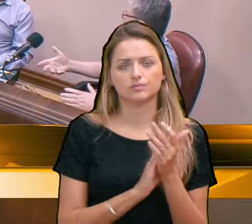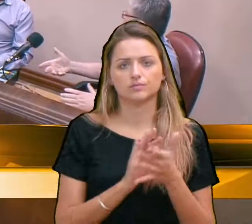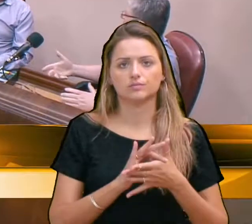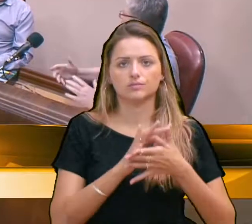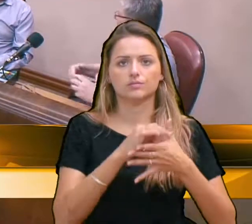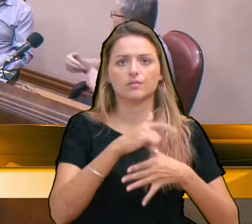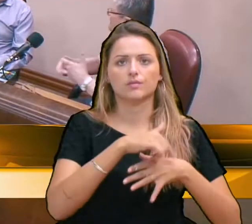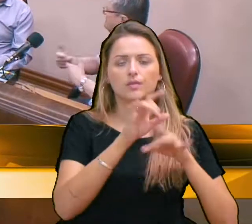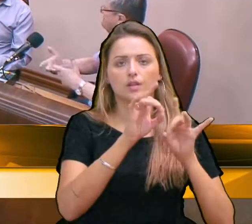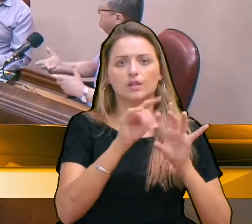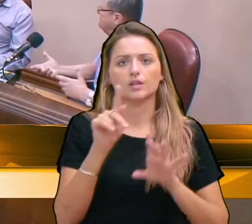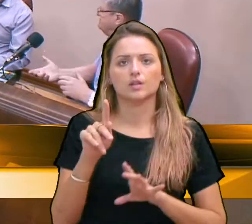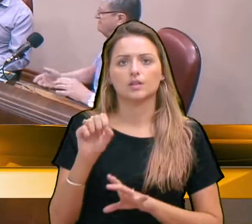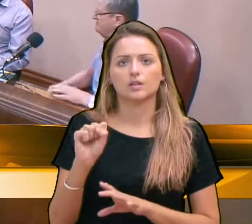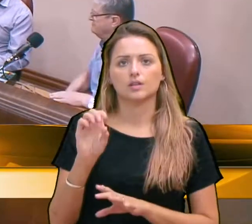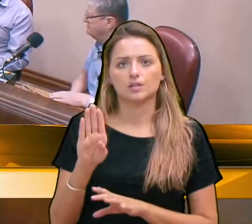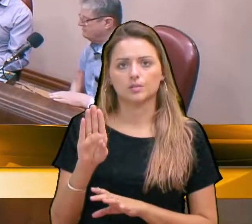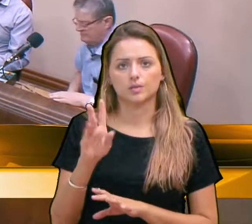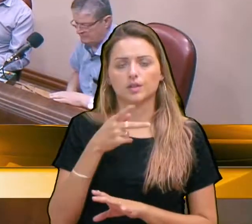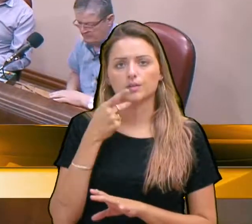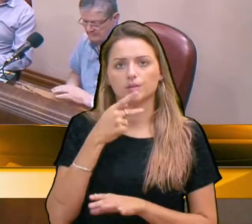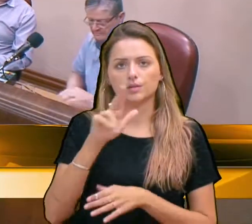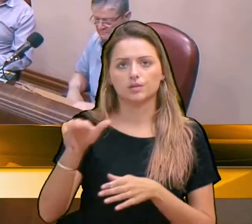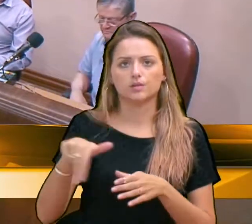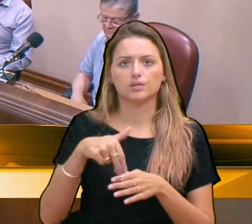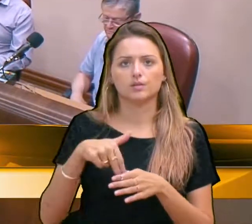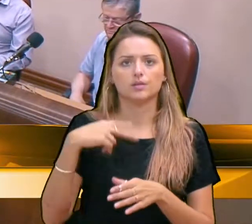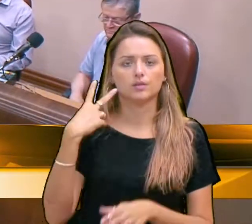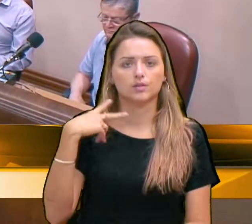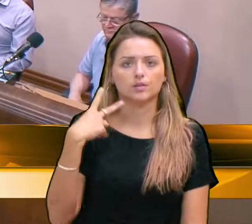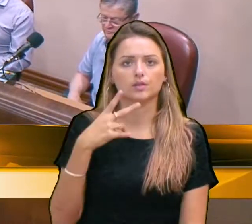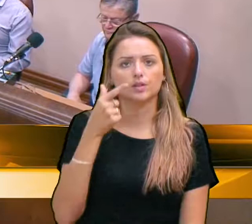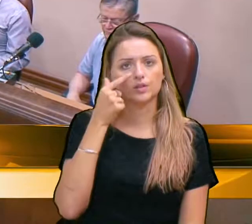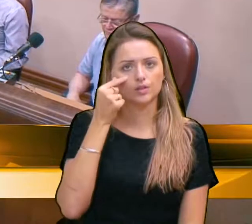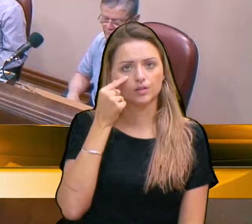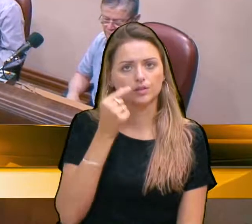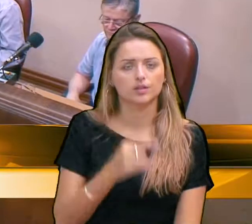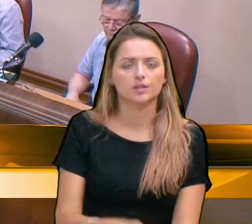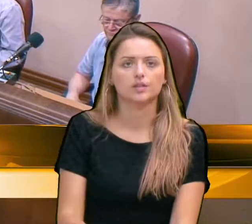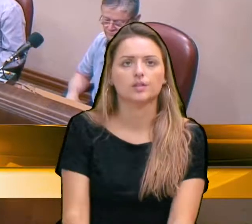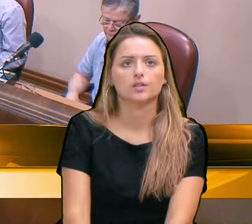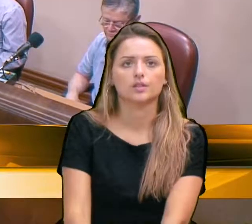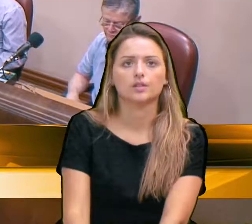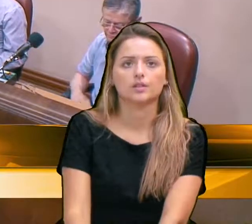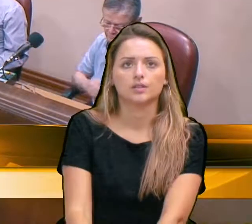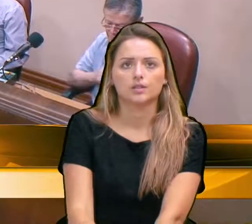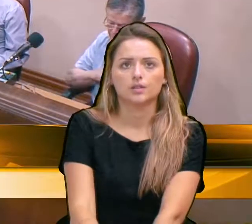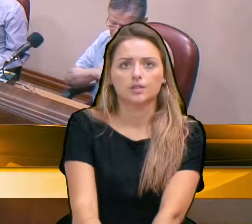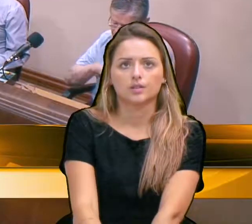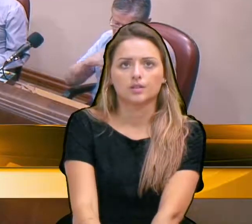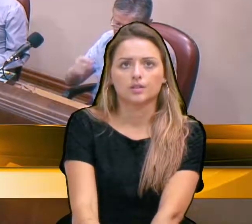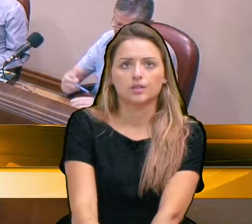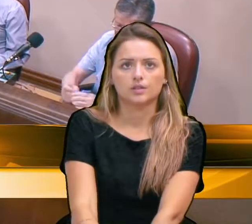Declaração de líder da bancada do PSB. Com a palavra, o vereador Eloy Frisso.